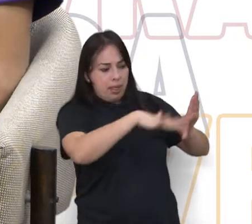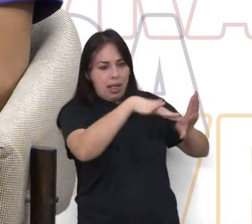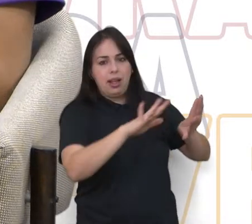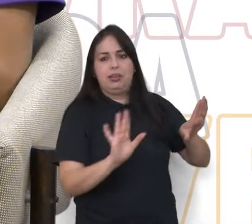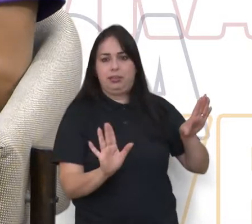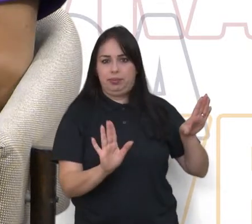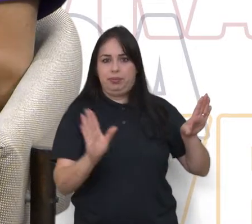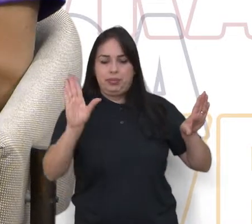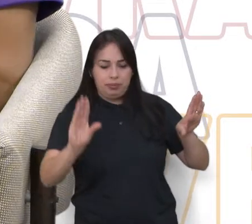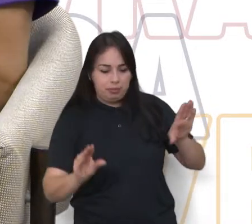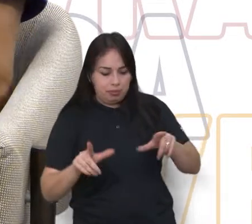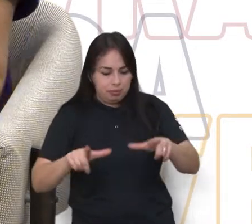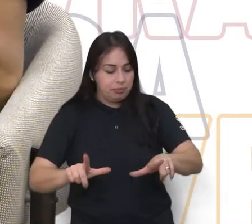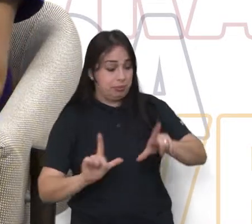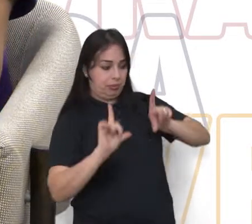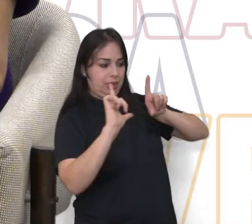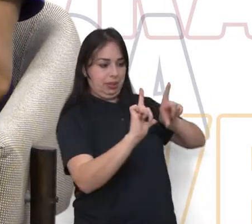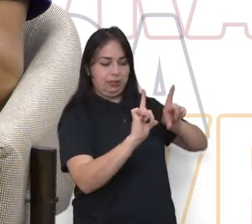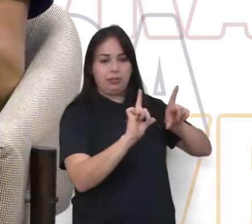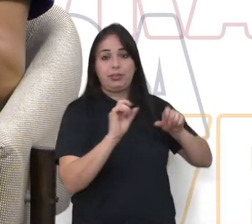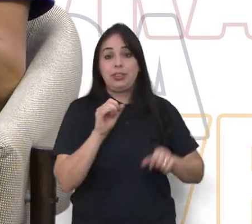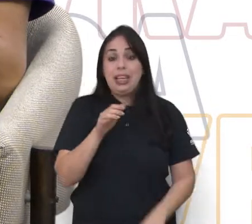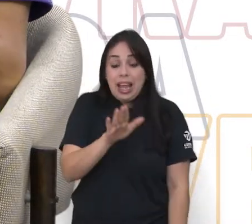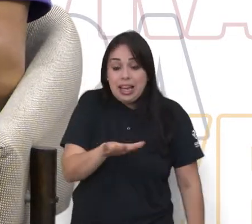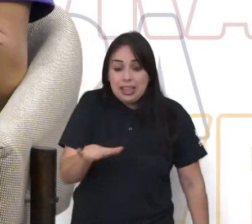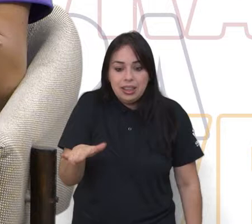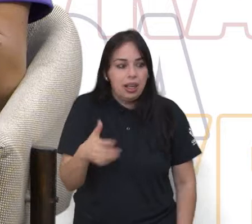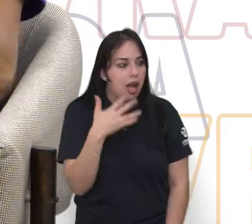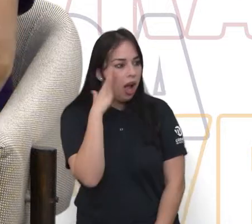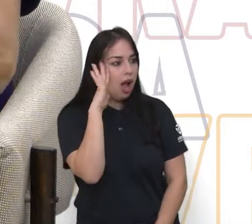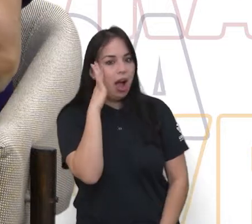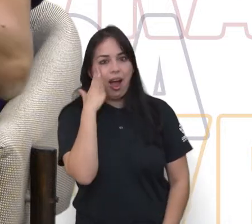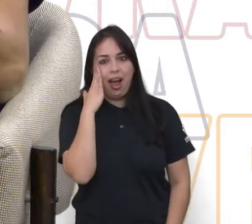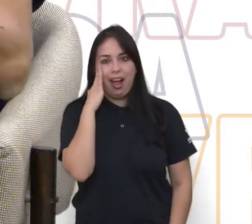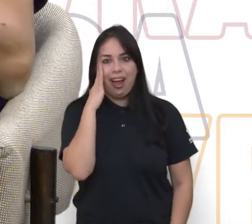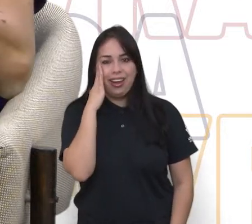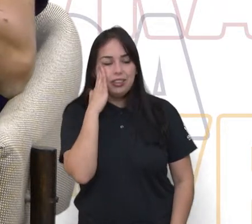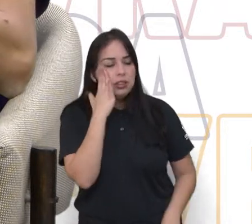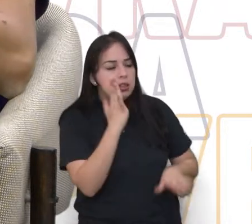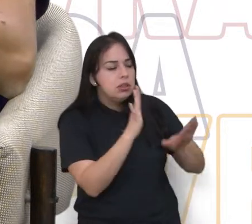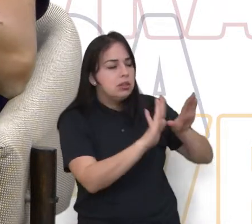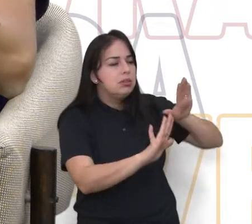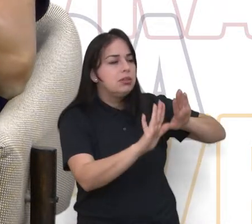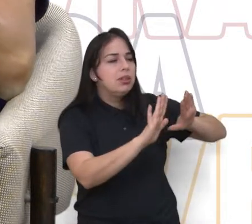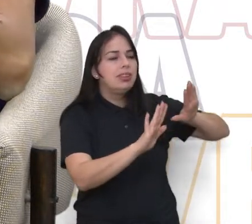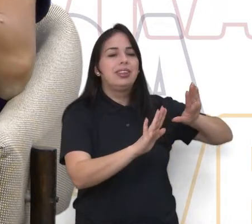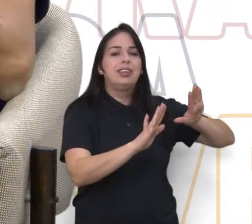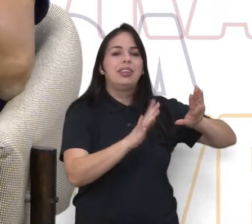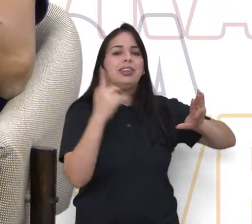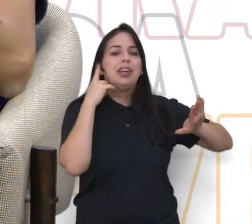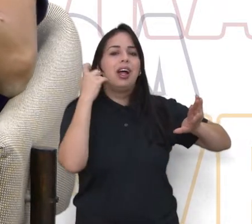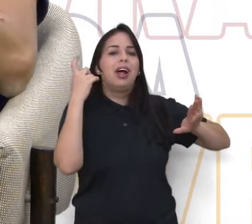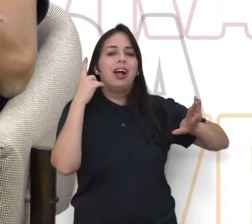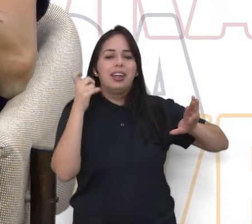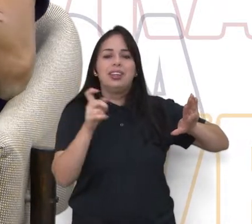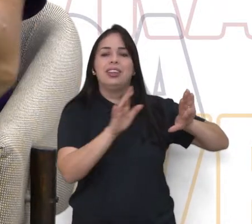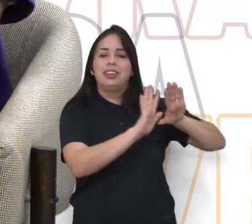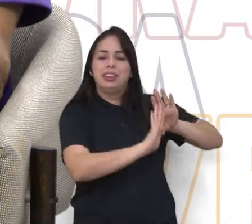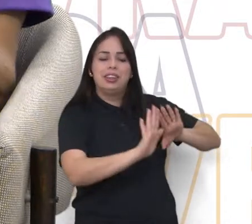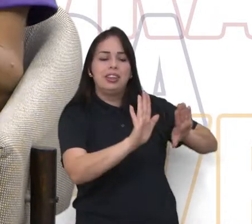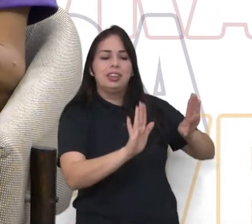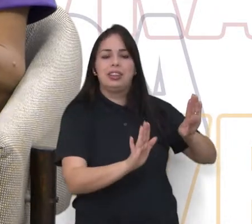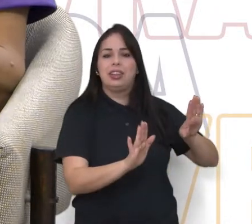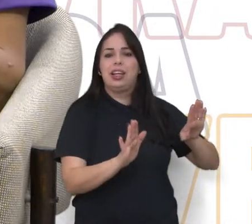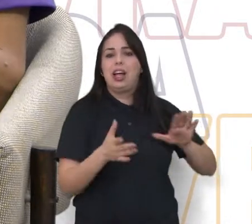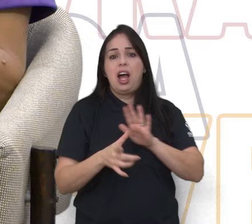novo. E quando a criança tem acesso e ele entende que ali ele pode explorar, ele vai explorar, ele não sabe